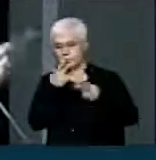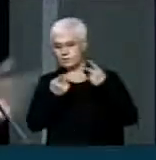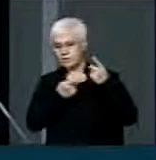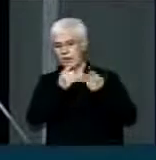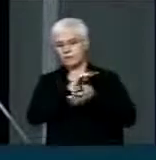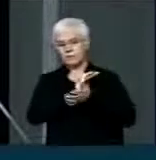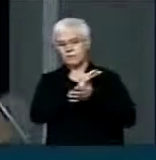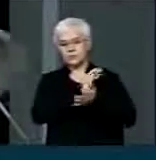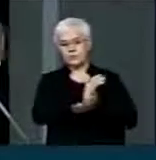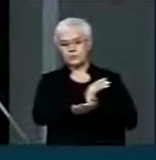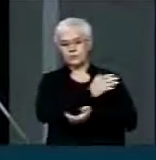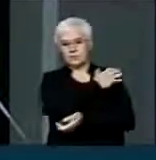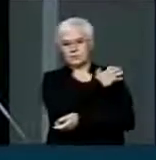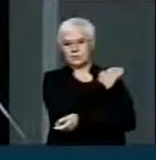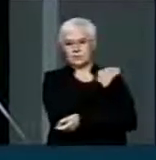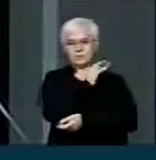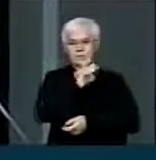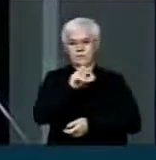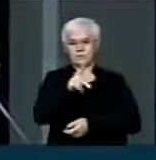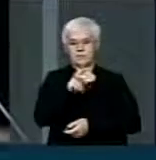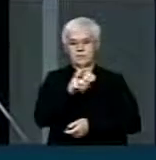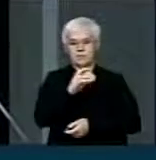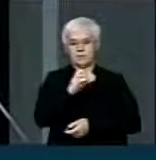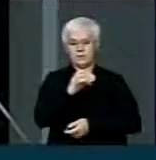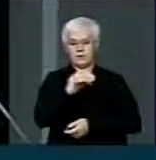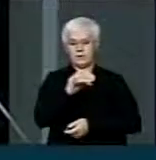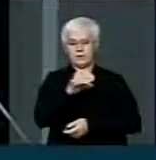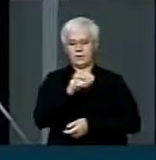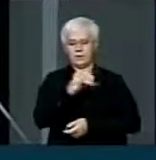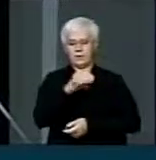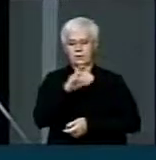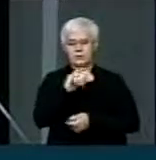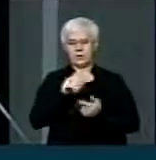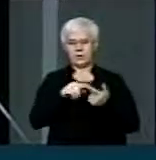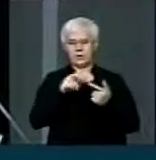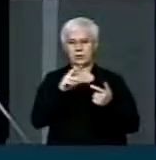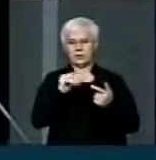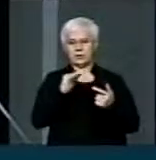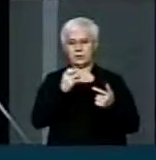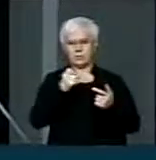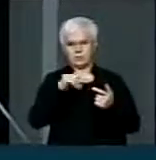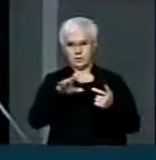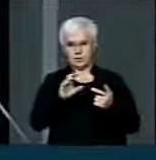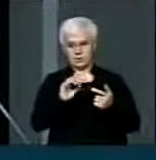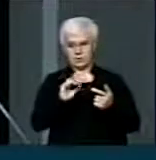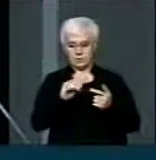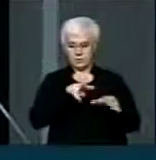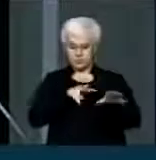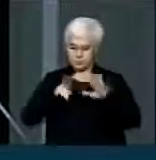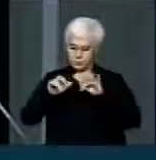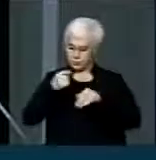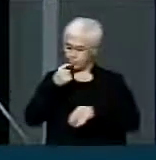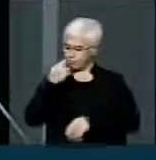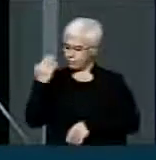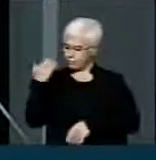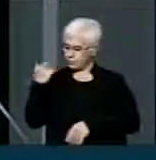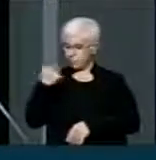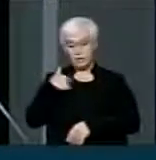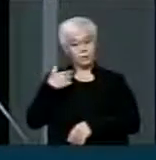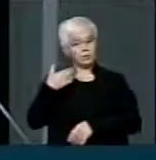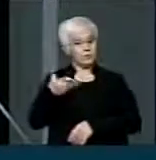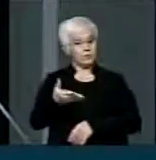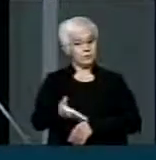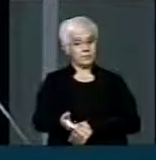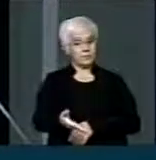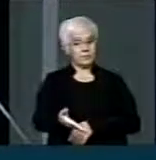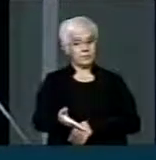preconceito e de racismo no nosso país. Eu tive a oportunidade, neste final de semana, de